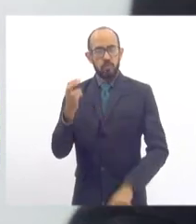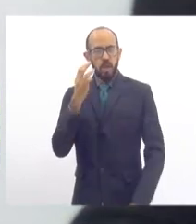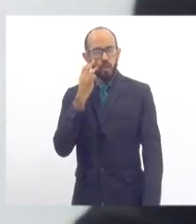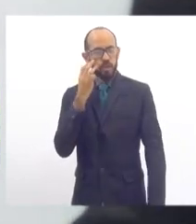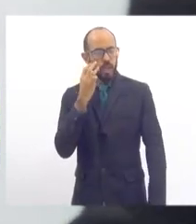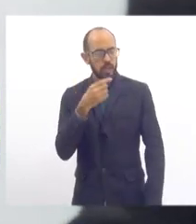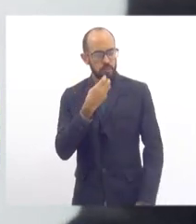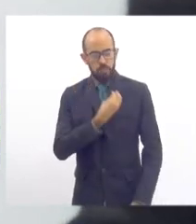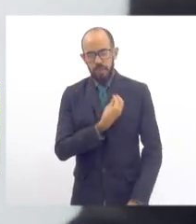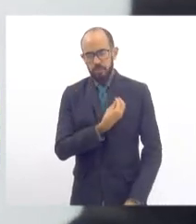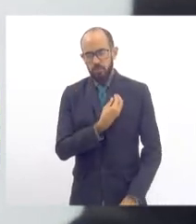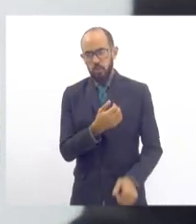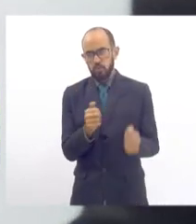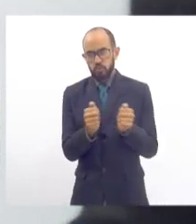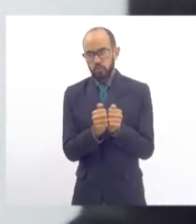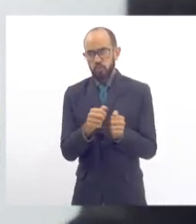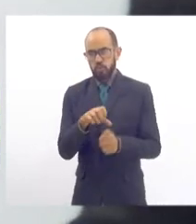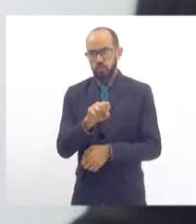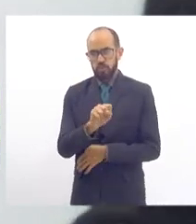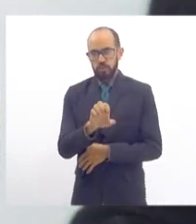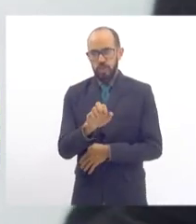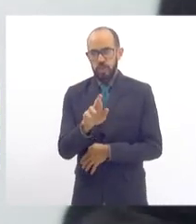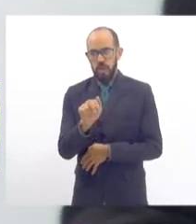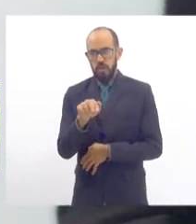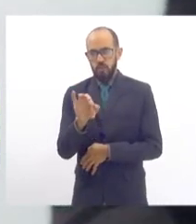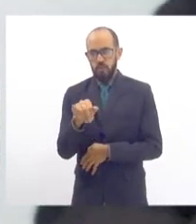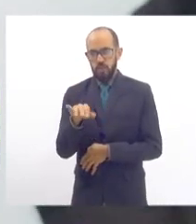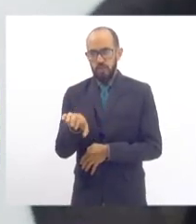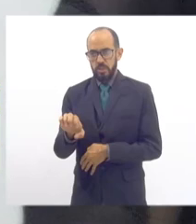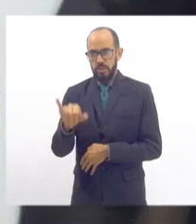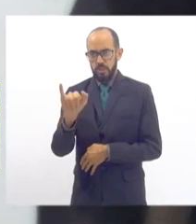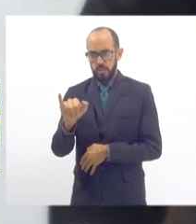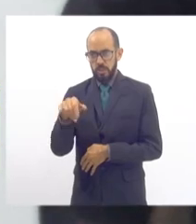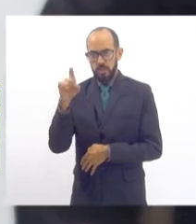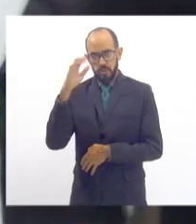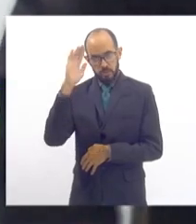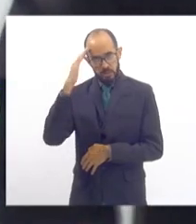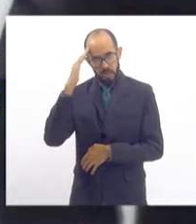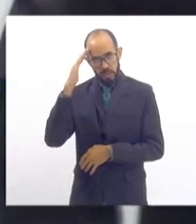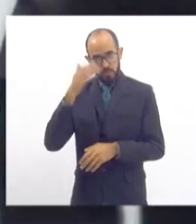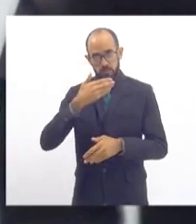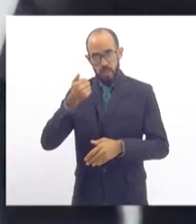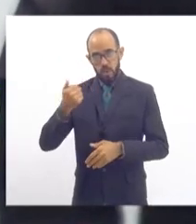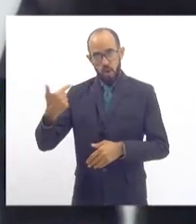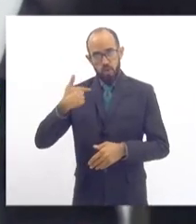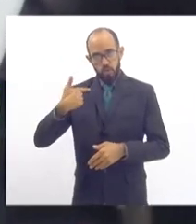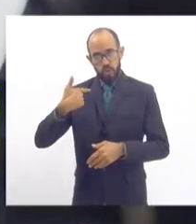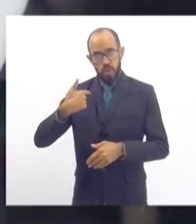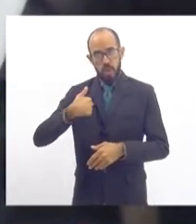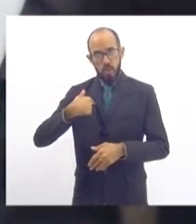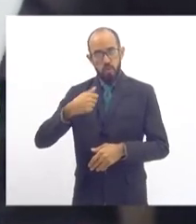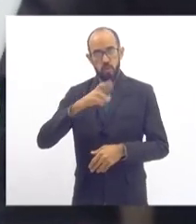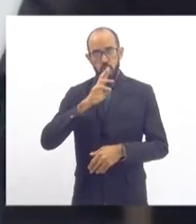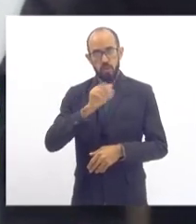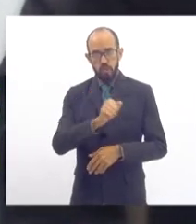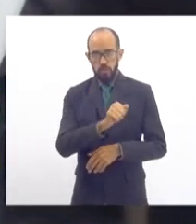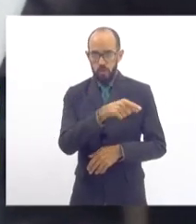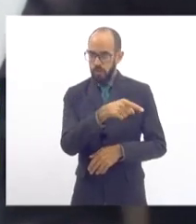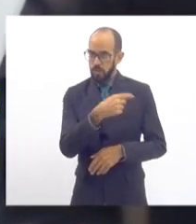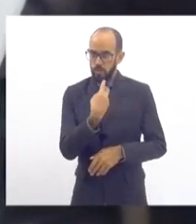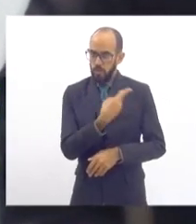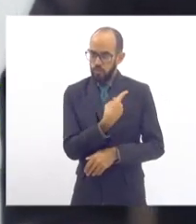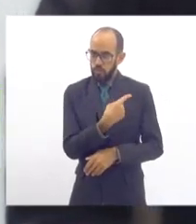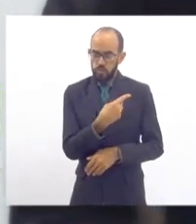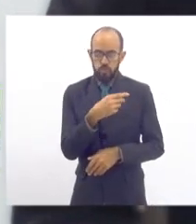participou junto com o Serafim do regime de recuperação fiscal, tem um entendimento até melhor do que eu e o Amorim, que não participamos. Mas